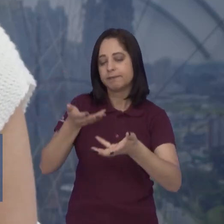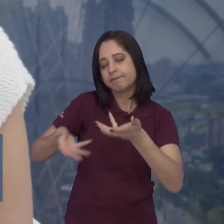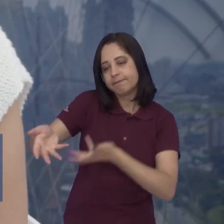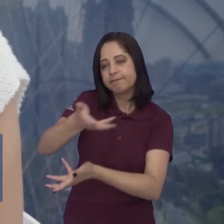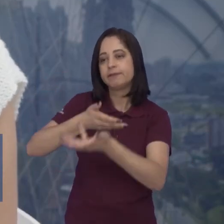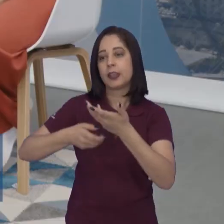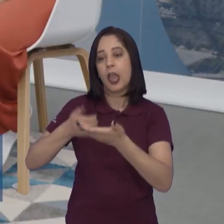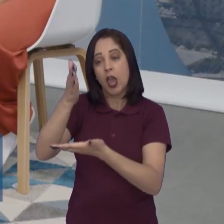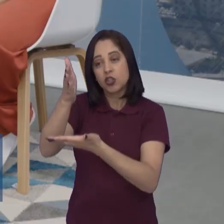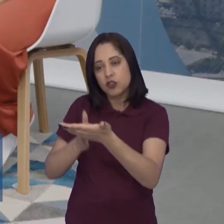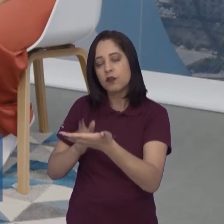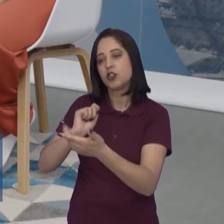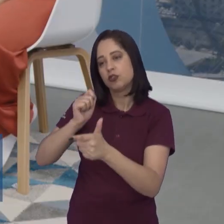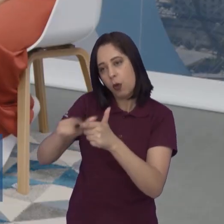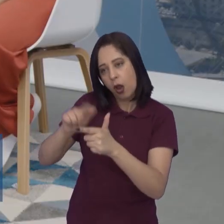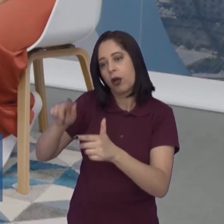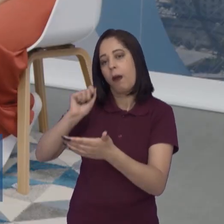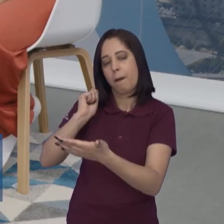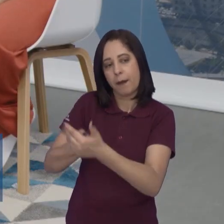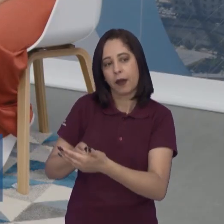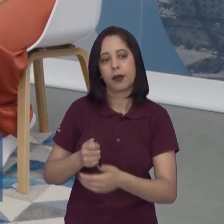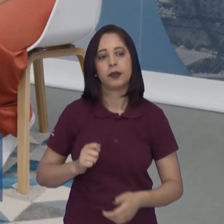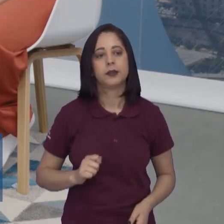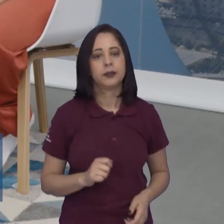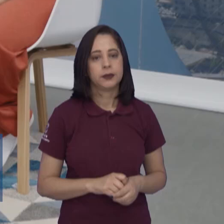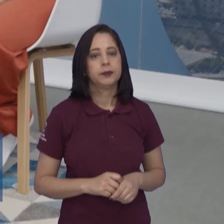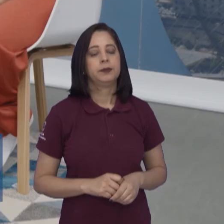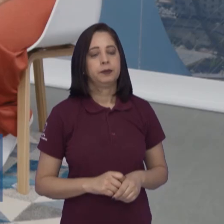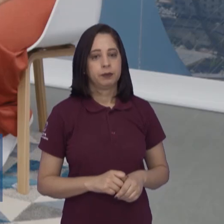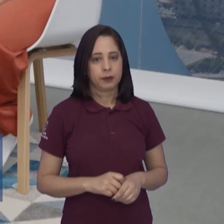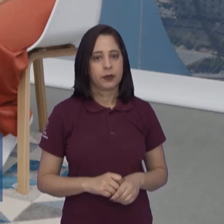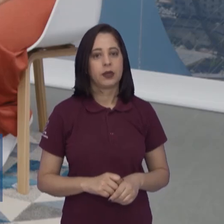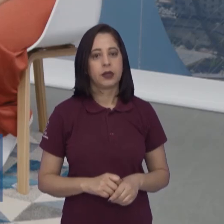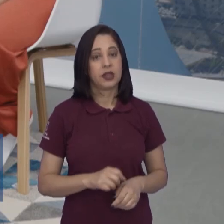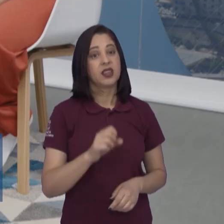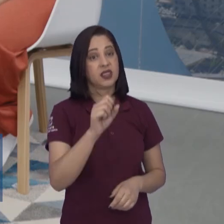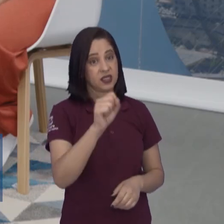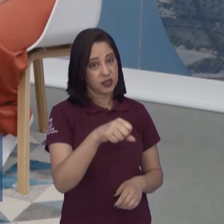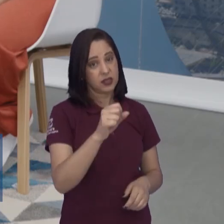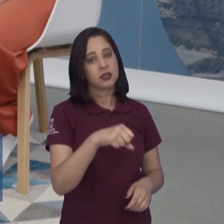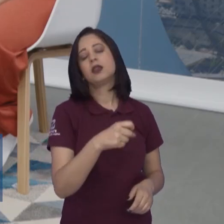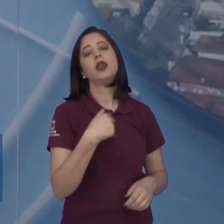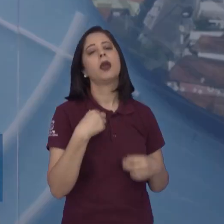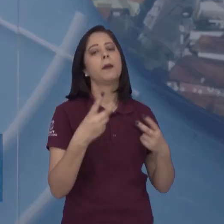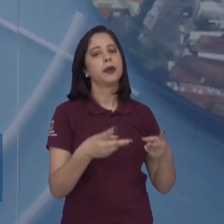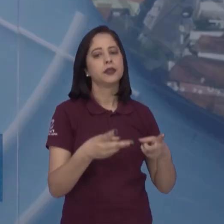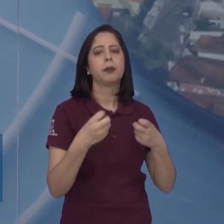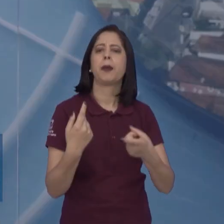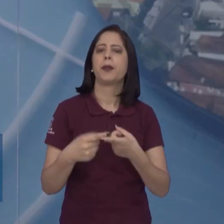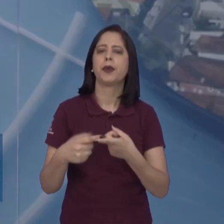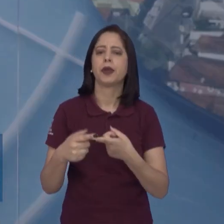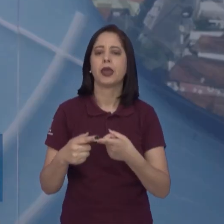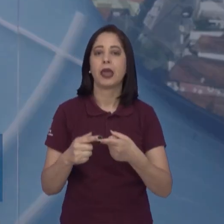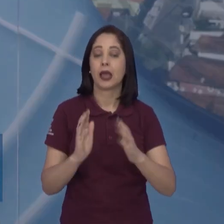né? Inclusive, deu uma polêmica, tinha muitas pessoas fazendo como uma forma de renda mesmo, né? Principalmente